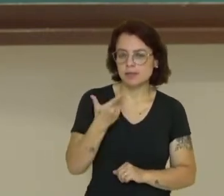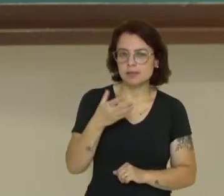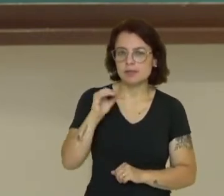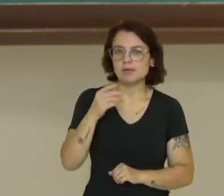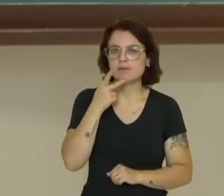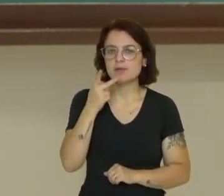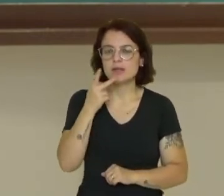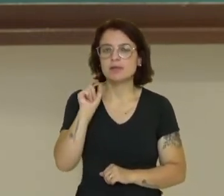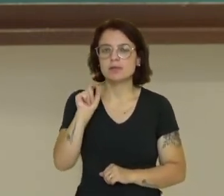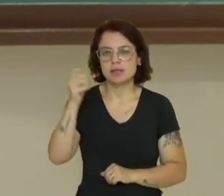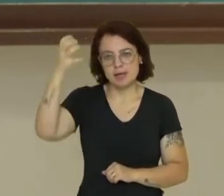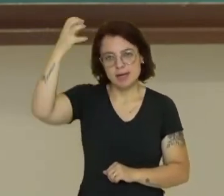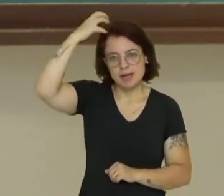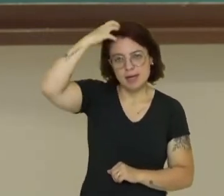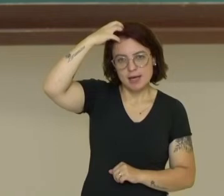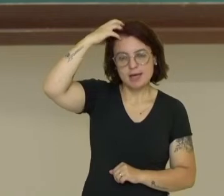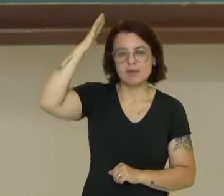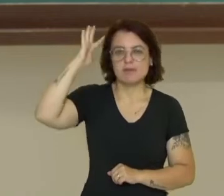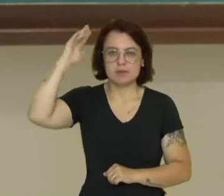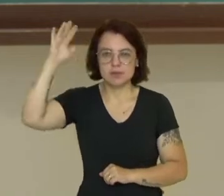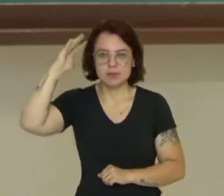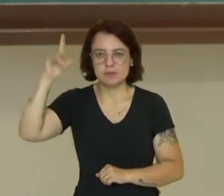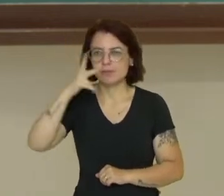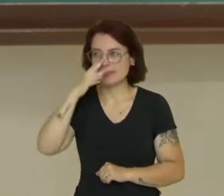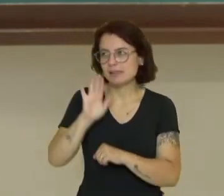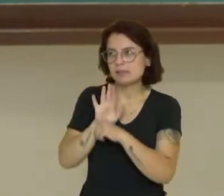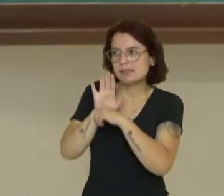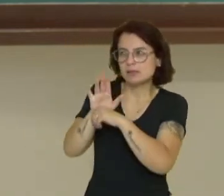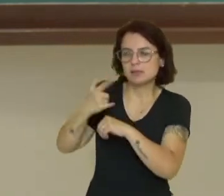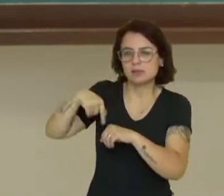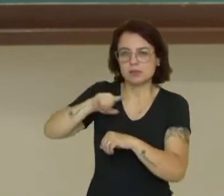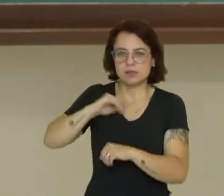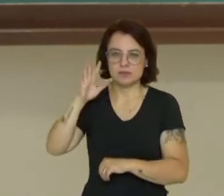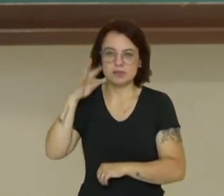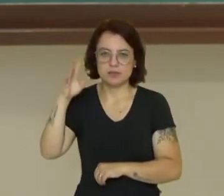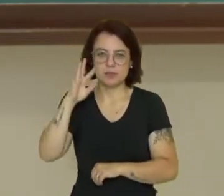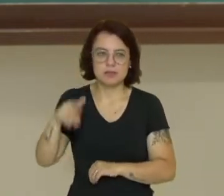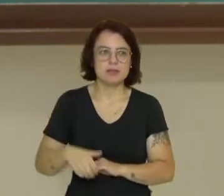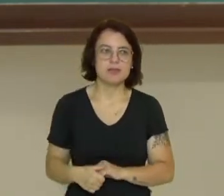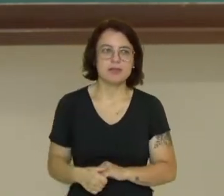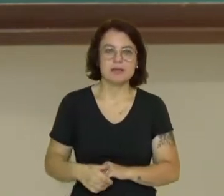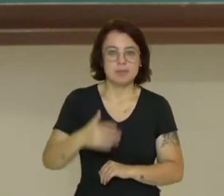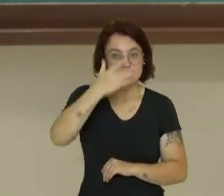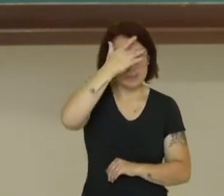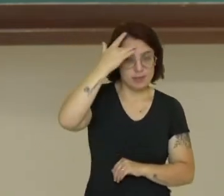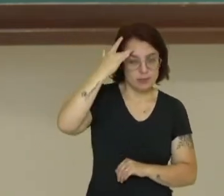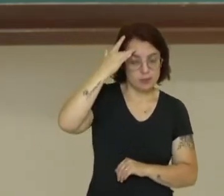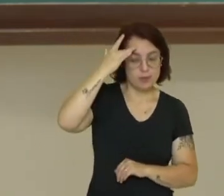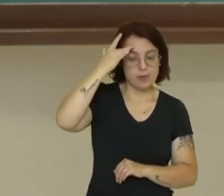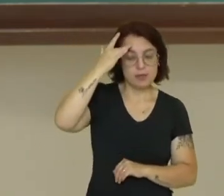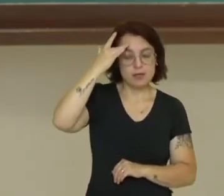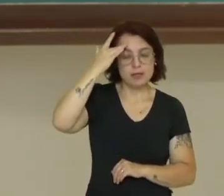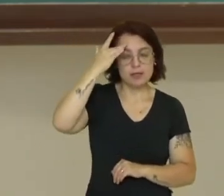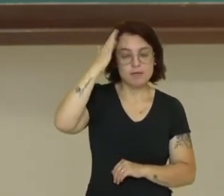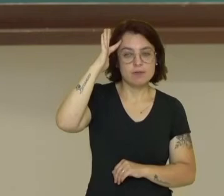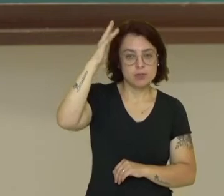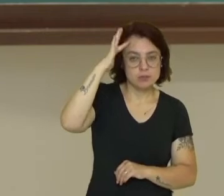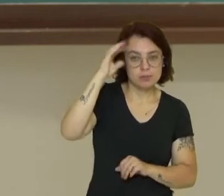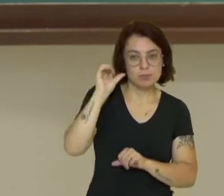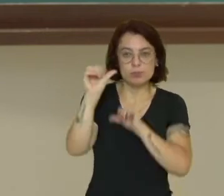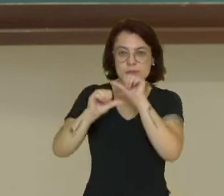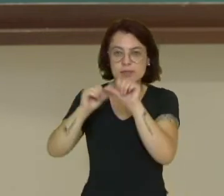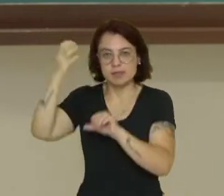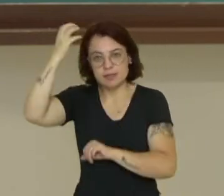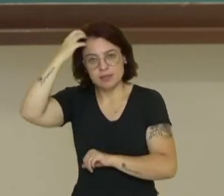rei filósofo. Tá puxando uma sardinha aí para a filosofia. Vai dizer que ou os filósofos se tornam reis ou os reis se